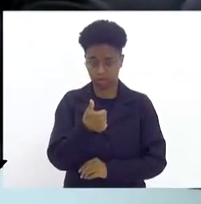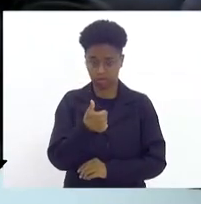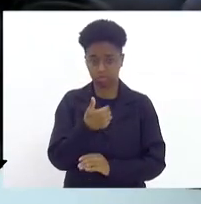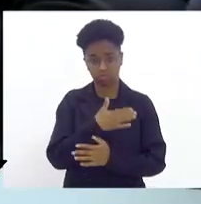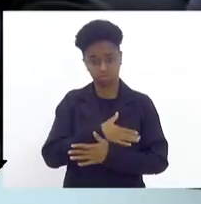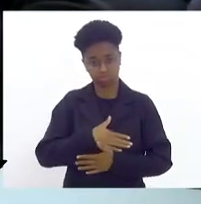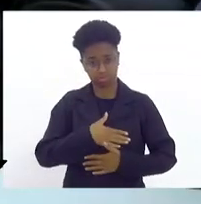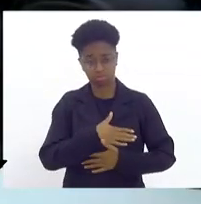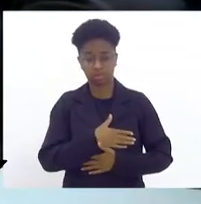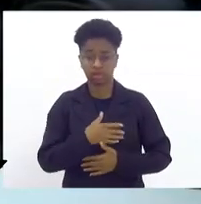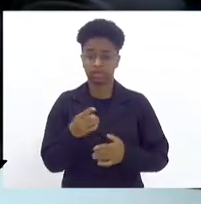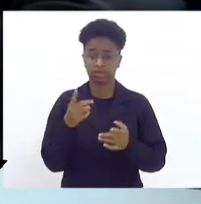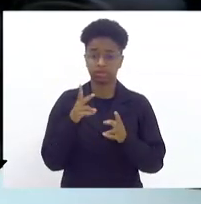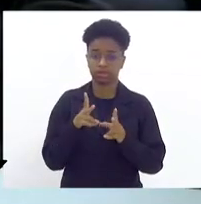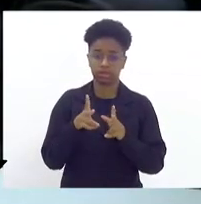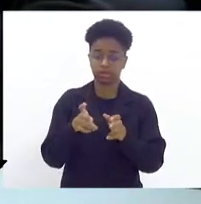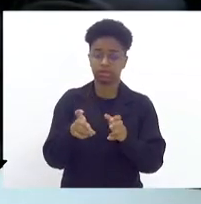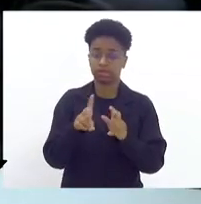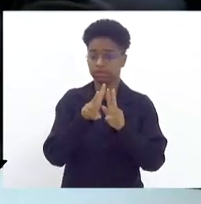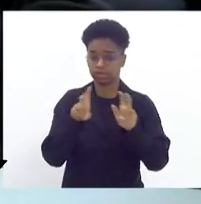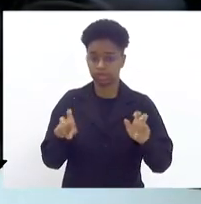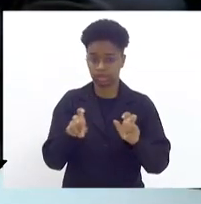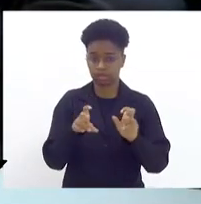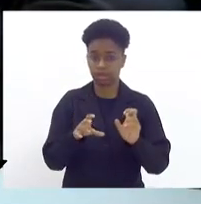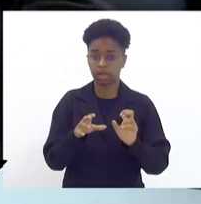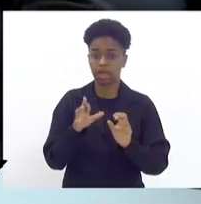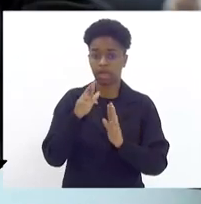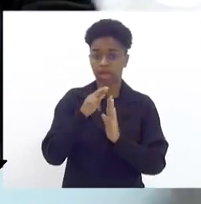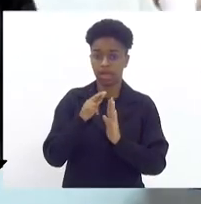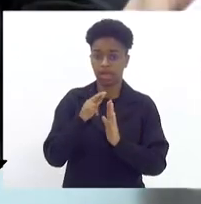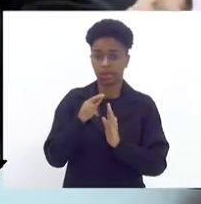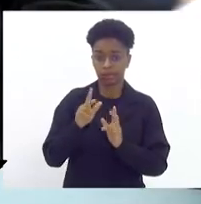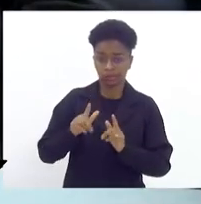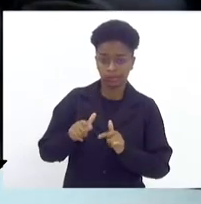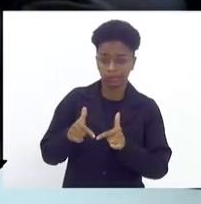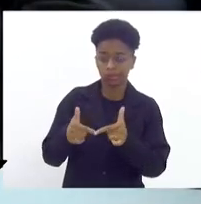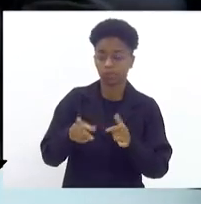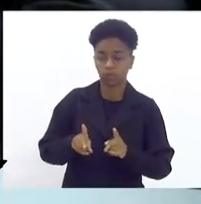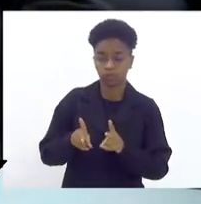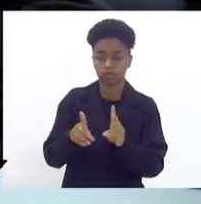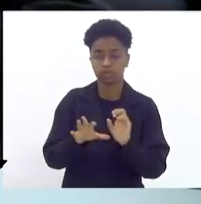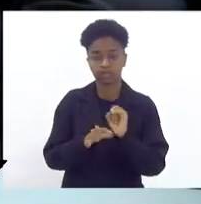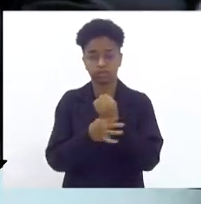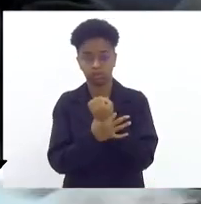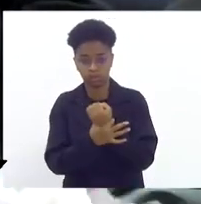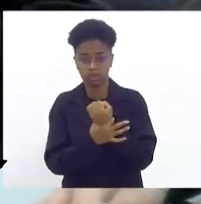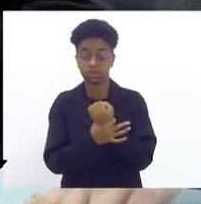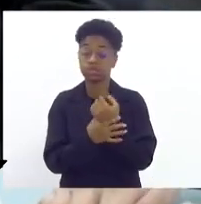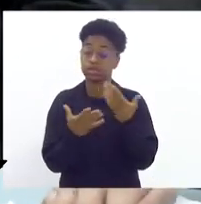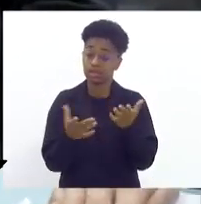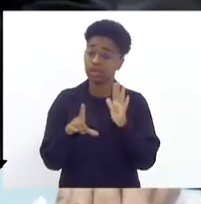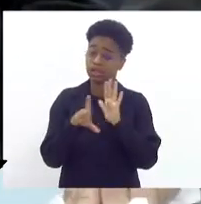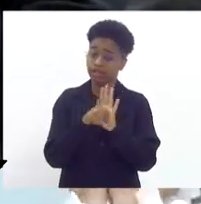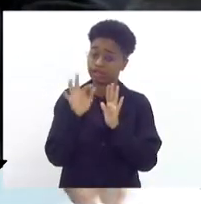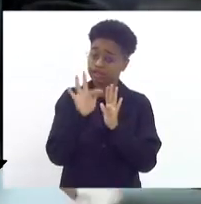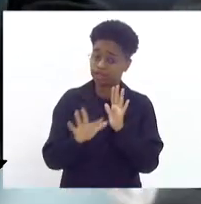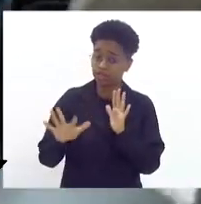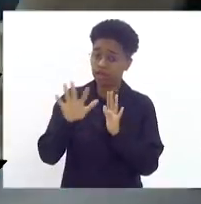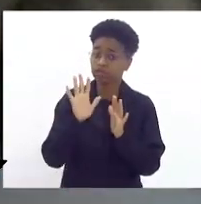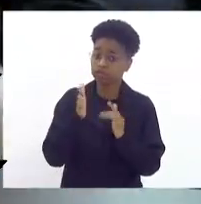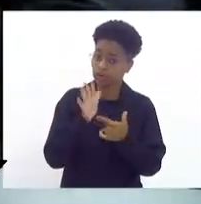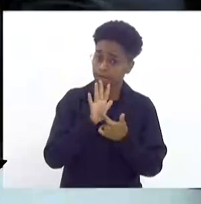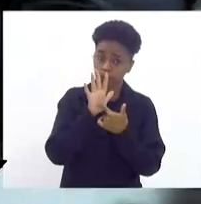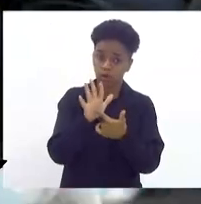condições de regularidade, continuidade, segurança, atualidade. Ou seja, a lei federal já prevê, a gente